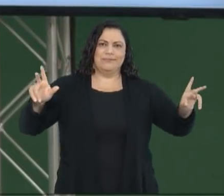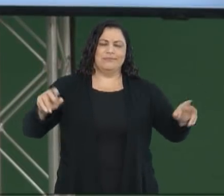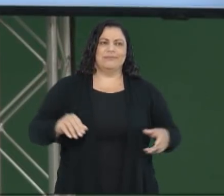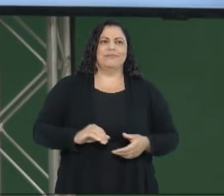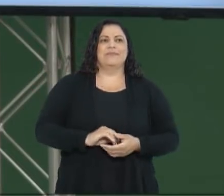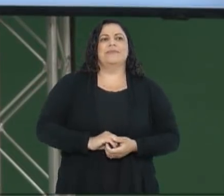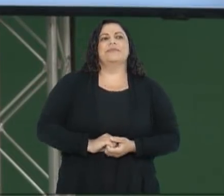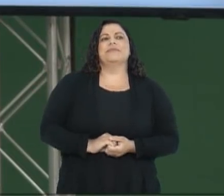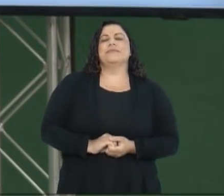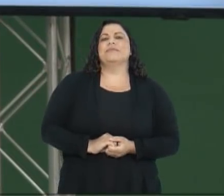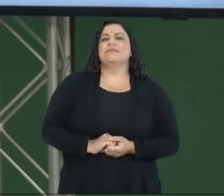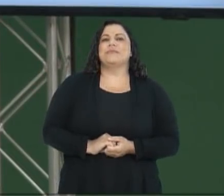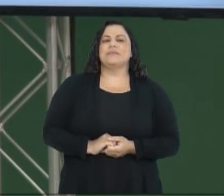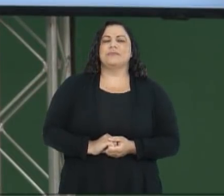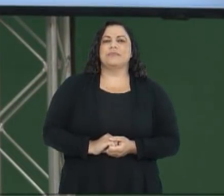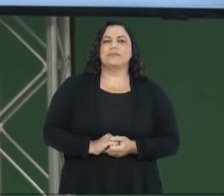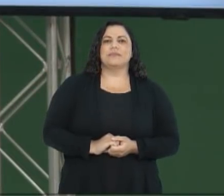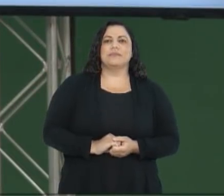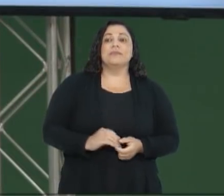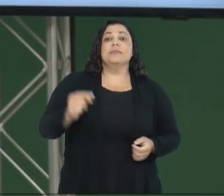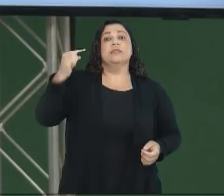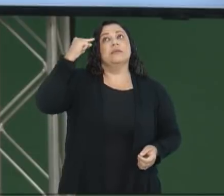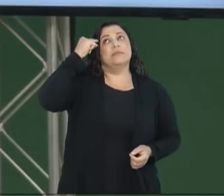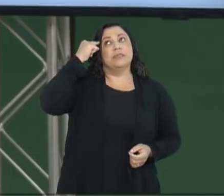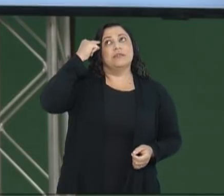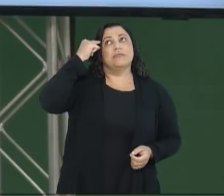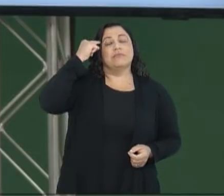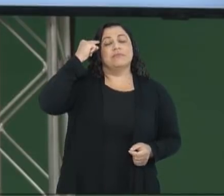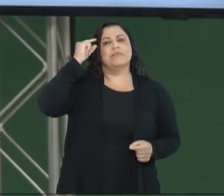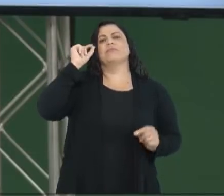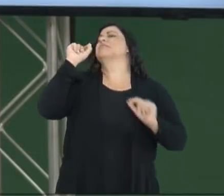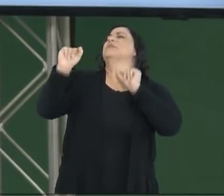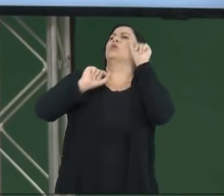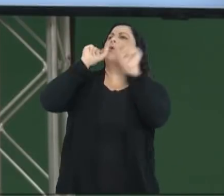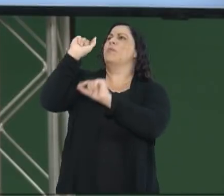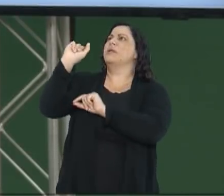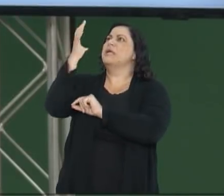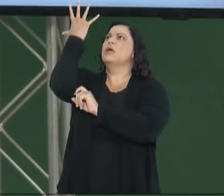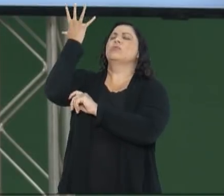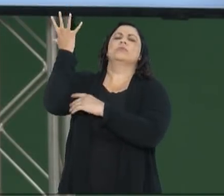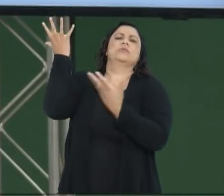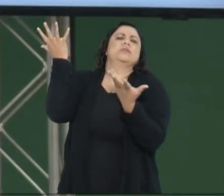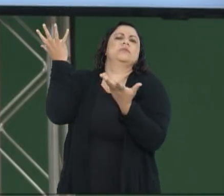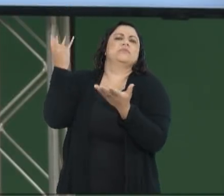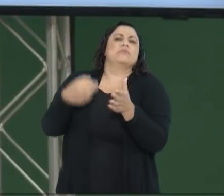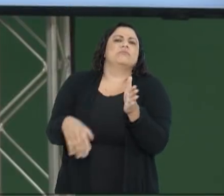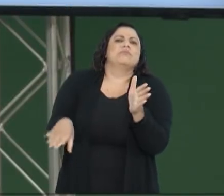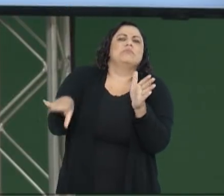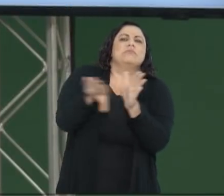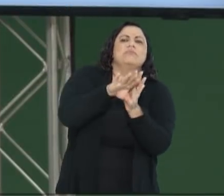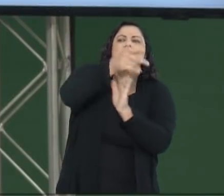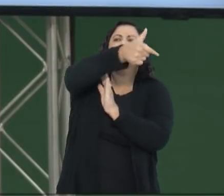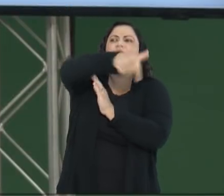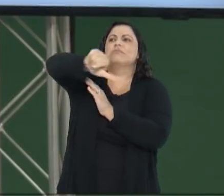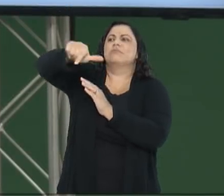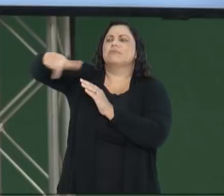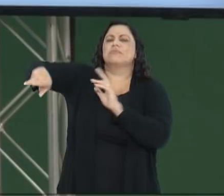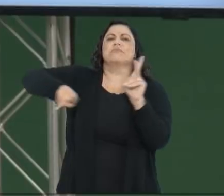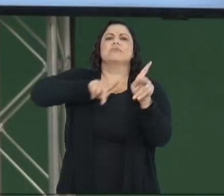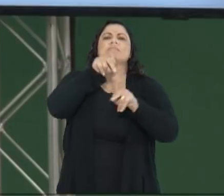territórios. Aí vamos pensar um pouquinho como que aconteceu isso, a chegada de outros povos no